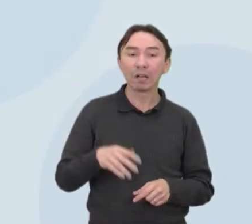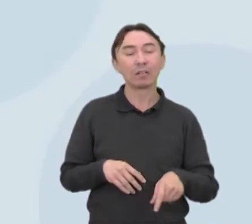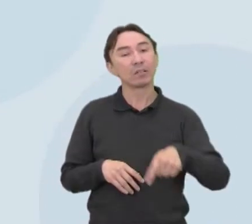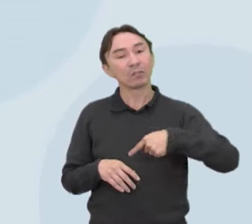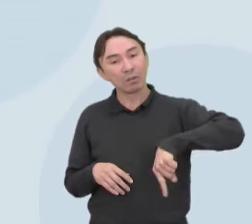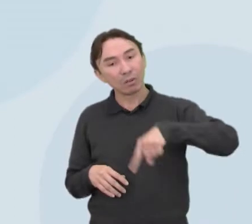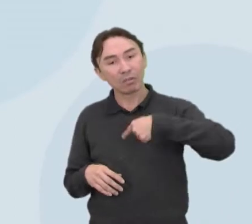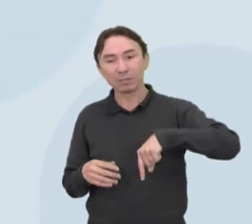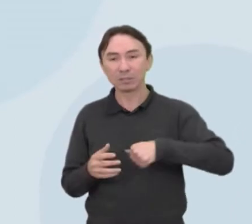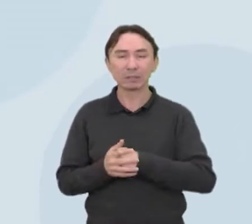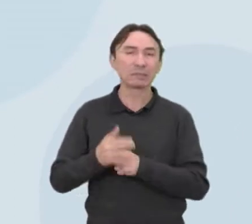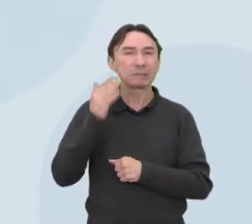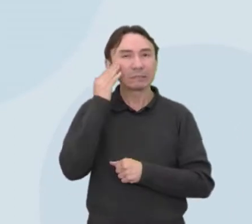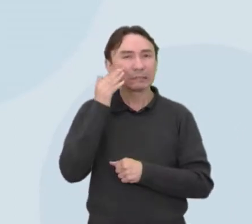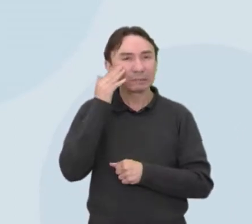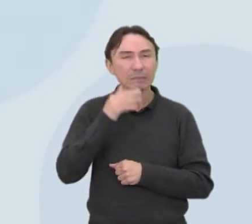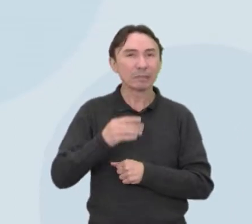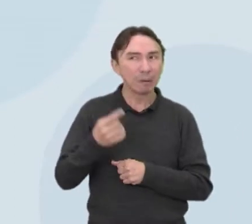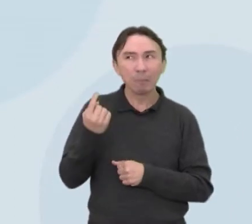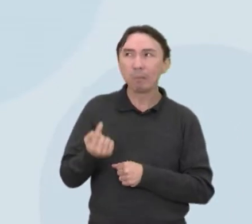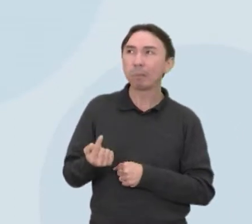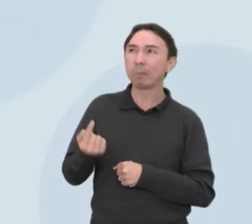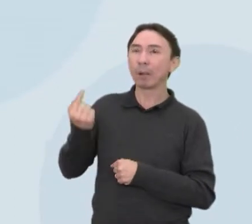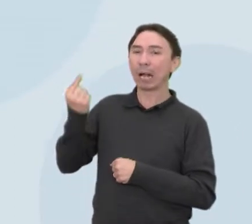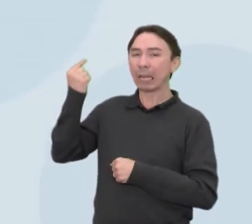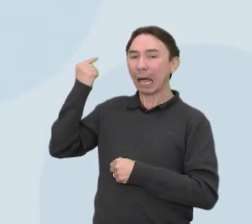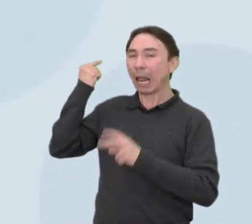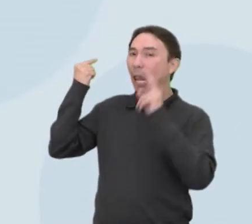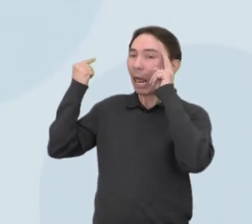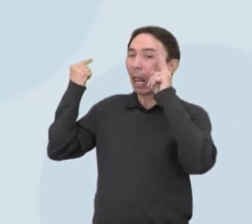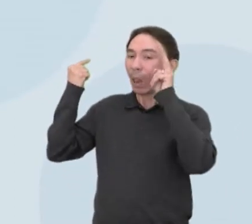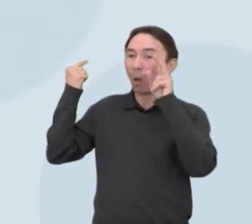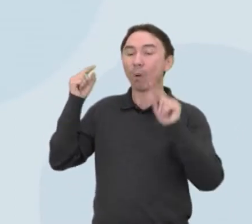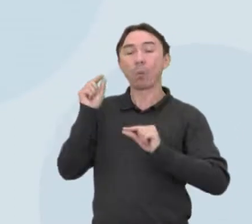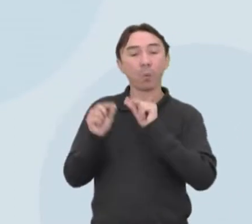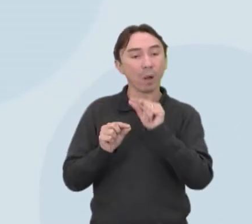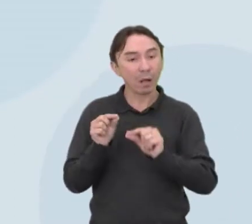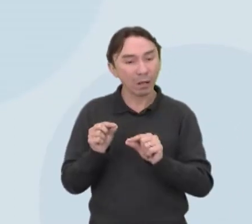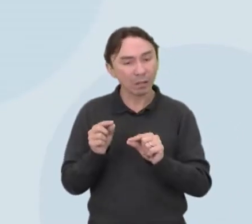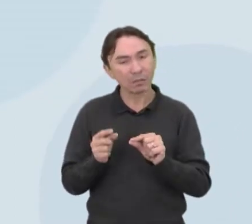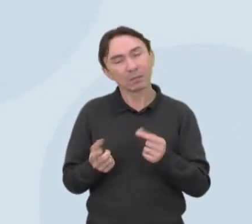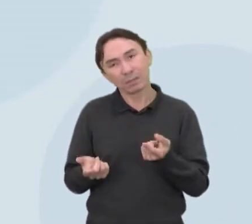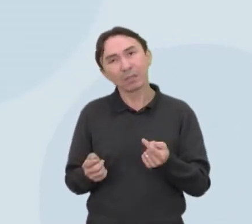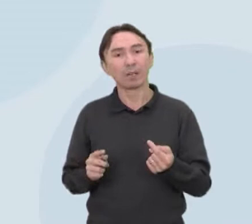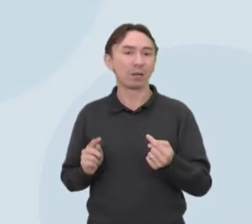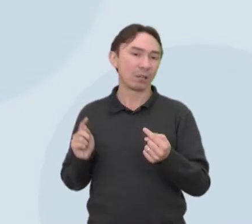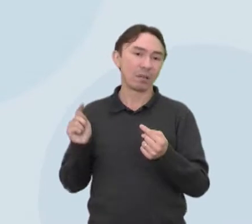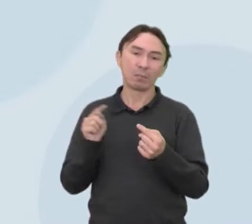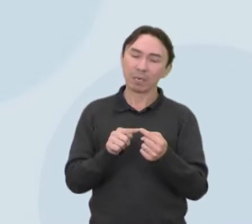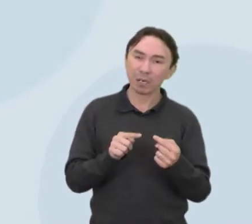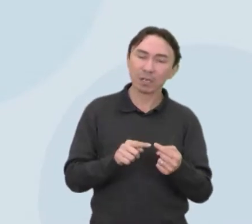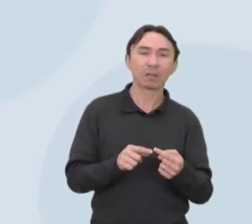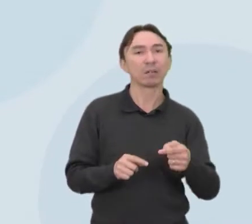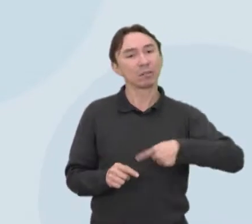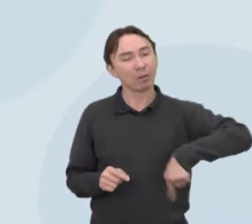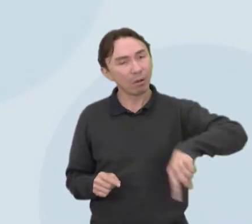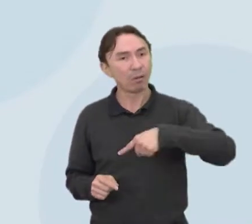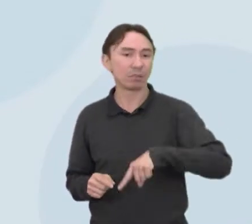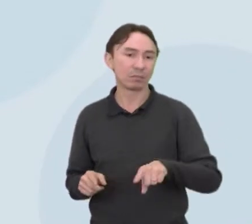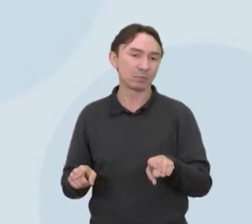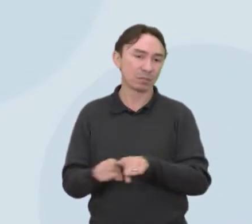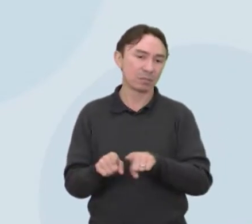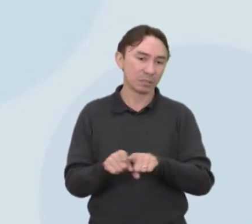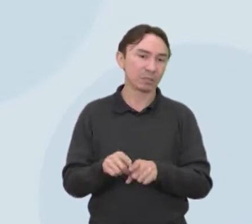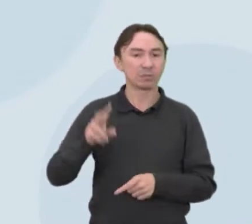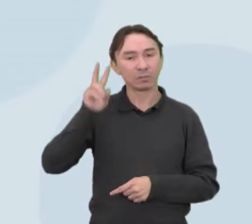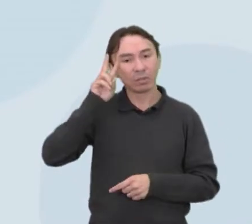memórias históricas e que são partes aí integrantes, né, parte integrante da própria noção de história social da